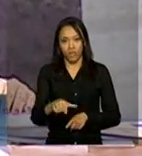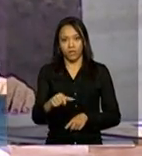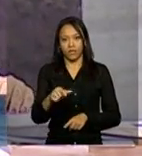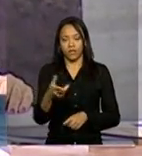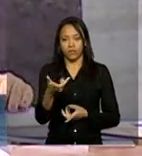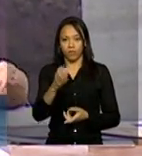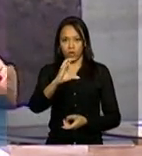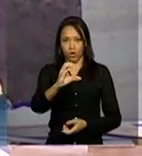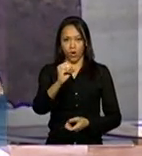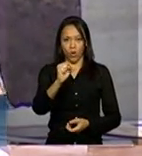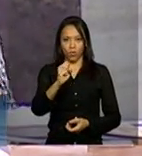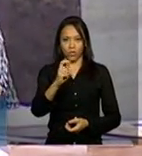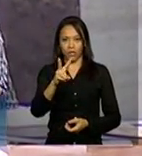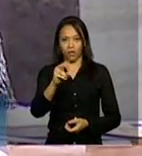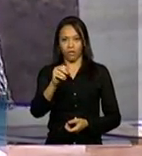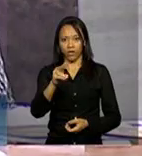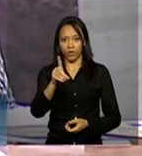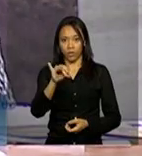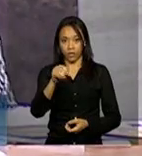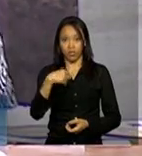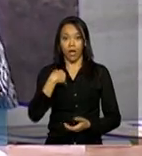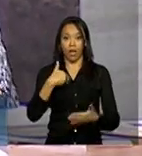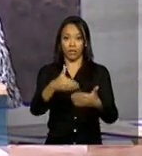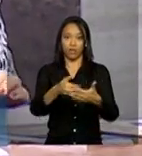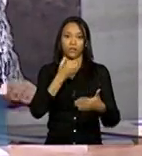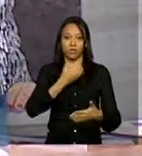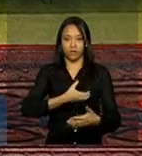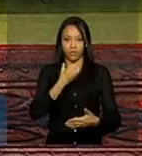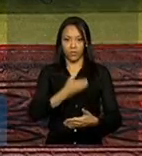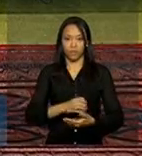nós usamos para a previsão até dezembro.